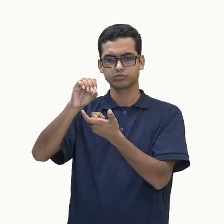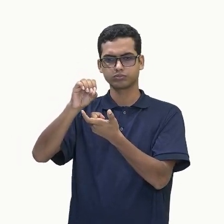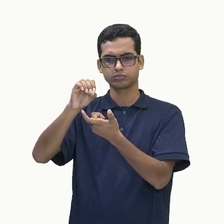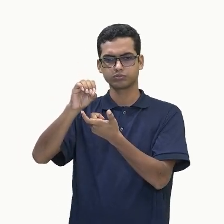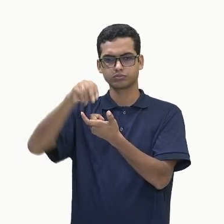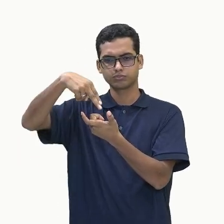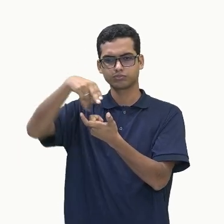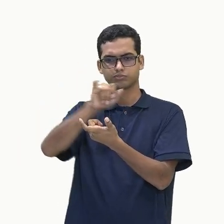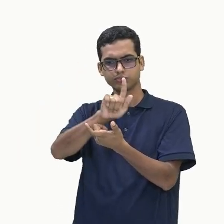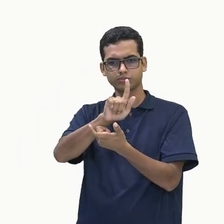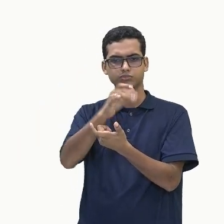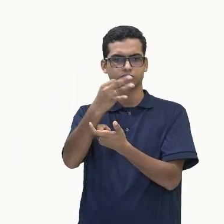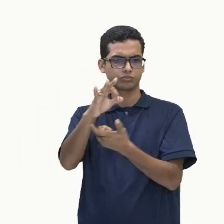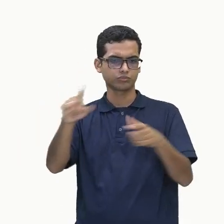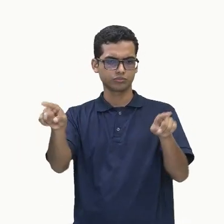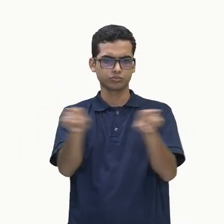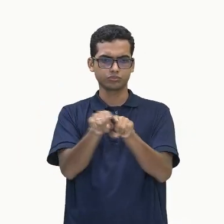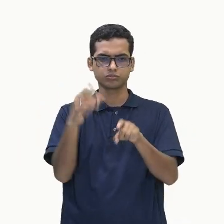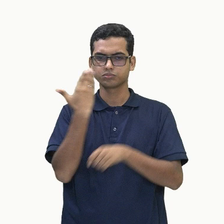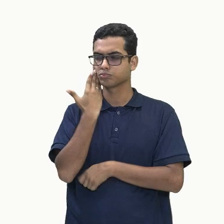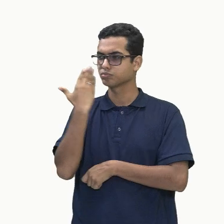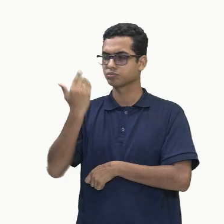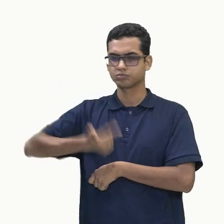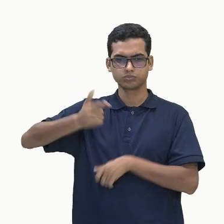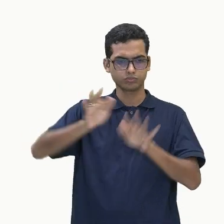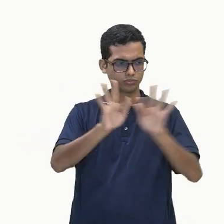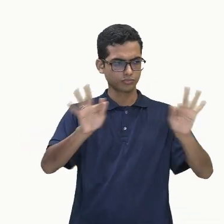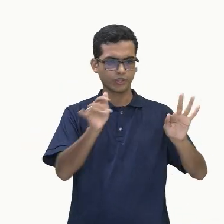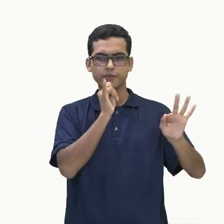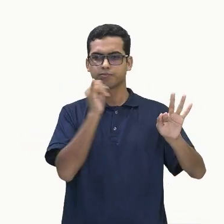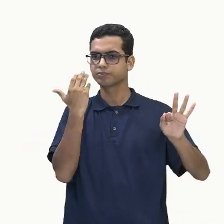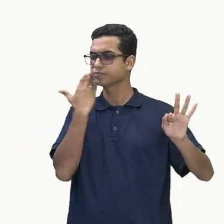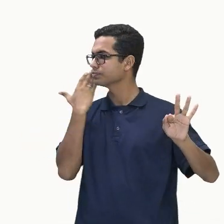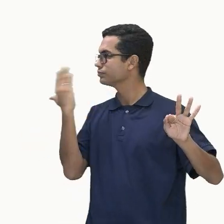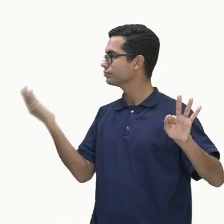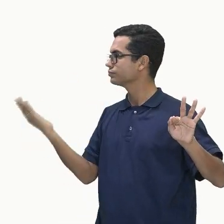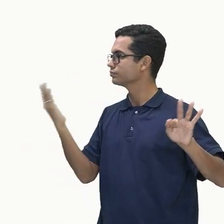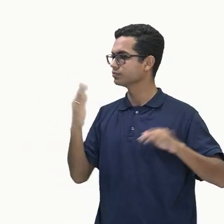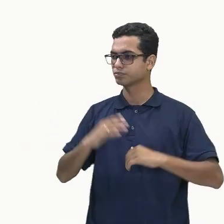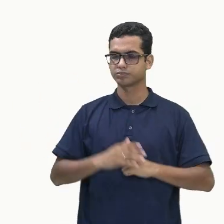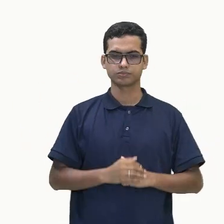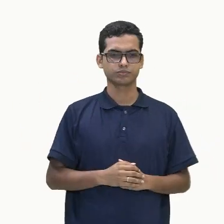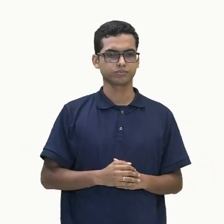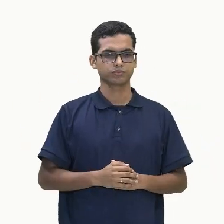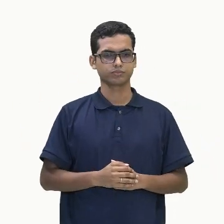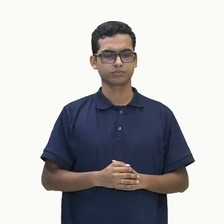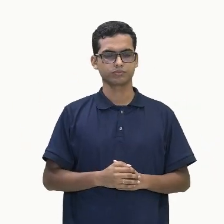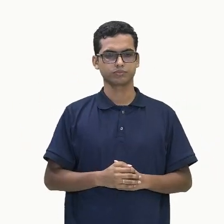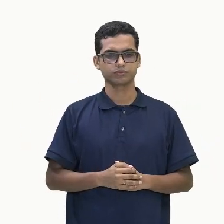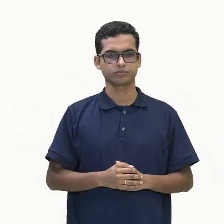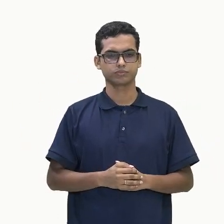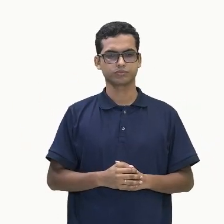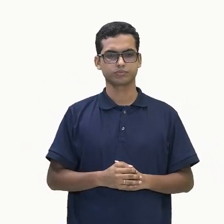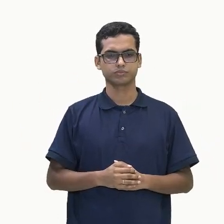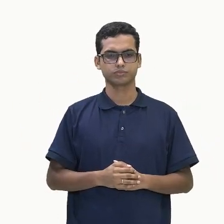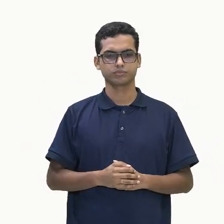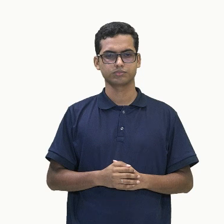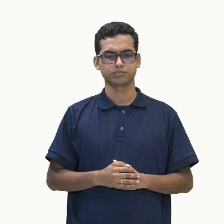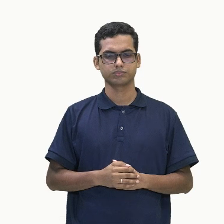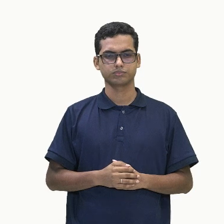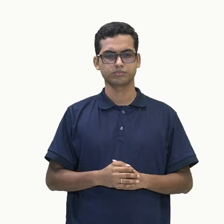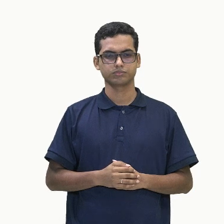está fazendo? I am watching TV. Eu estou